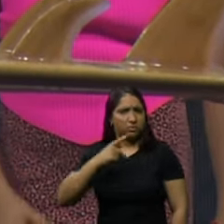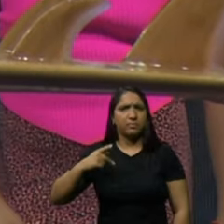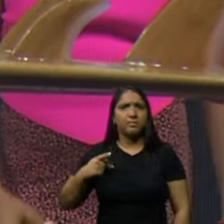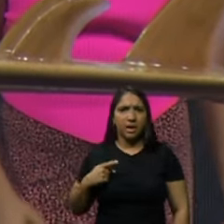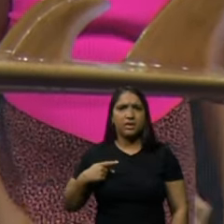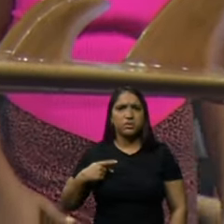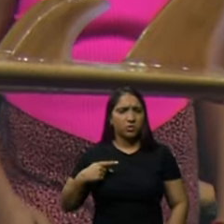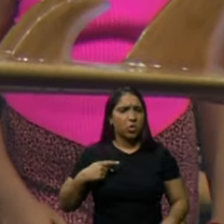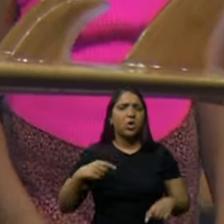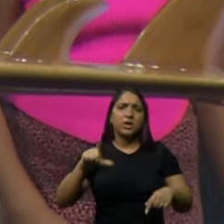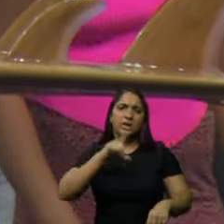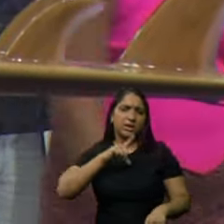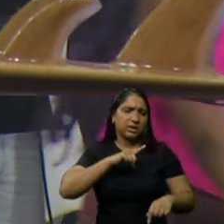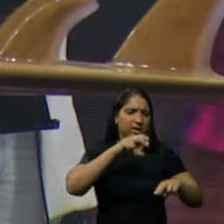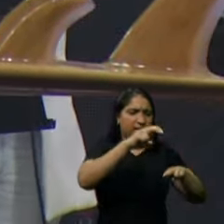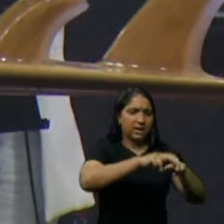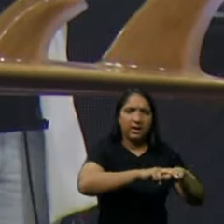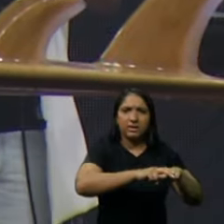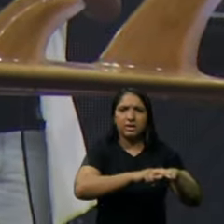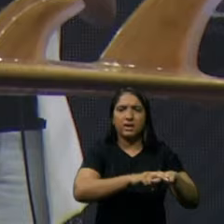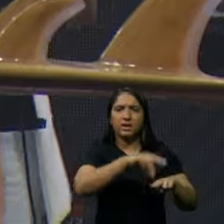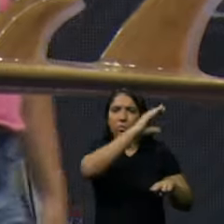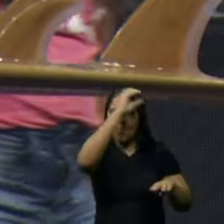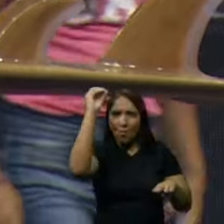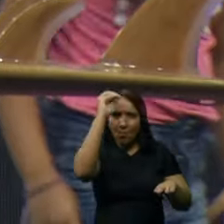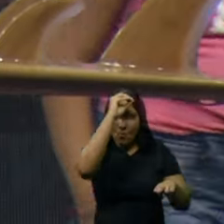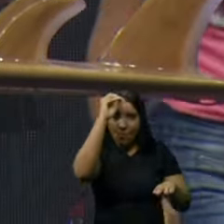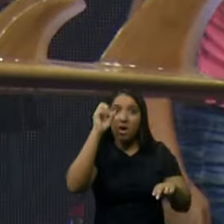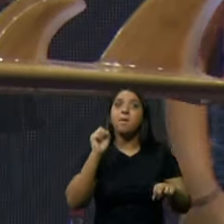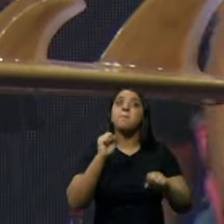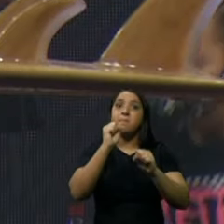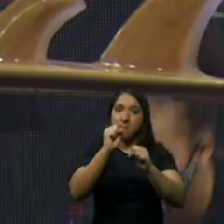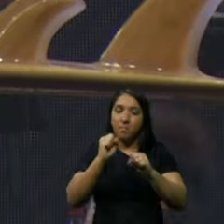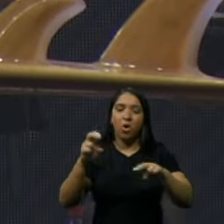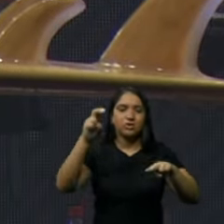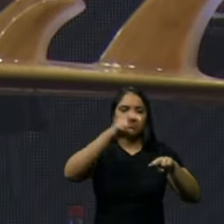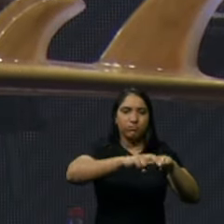um monte de buraco entre vocês colaborem por favor